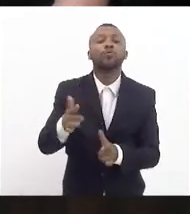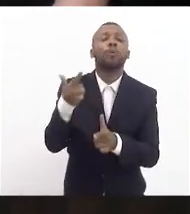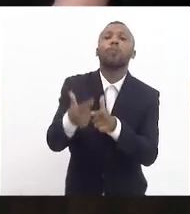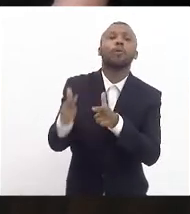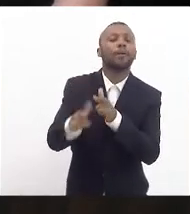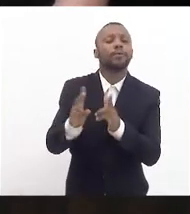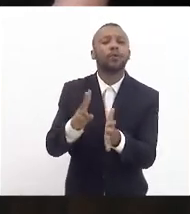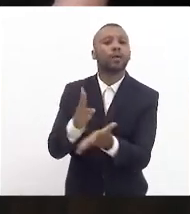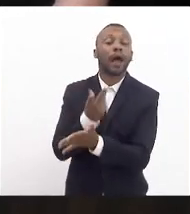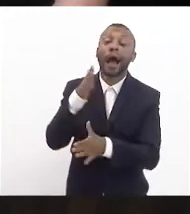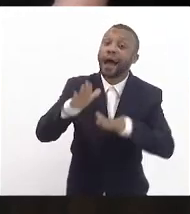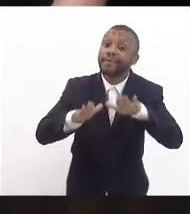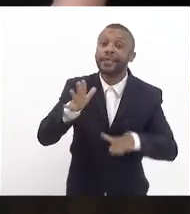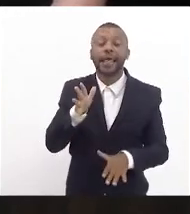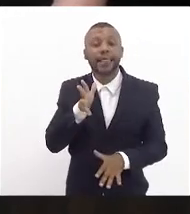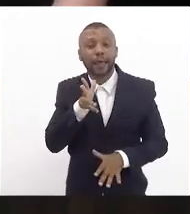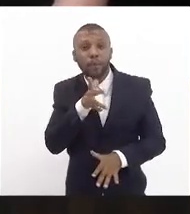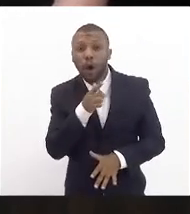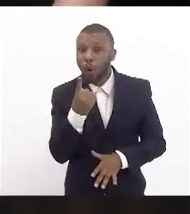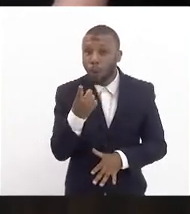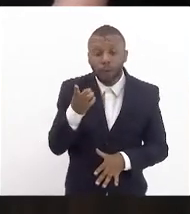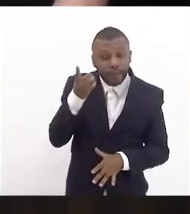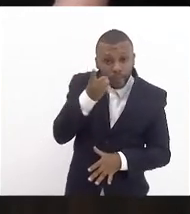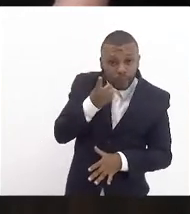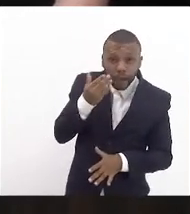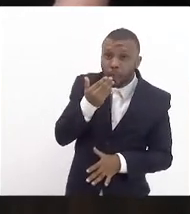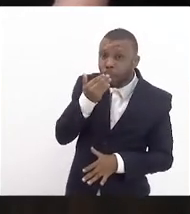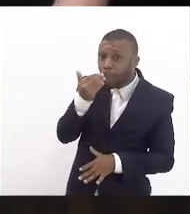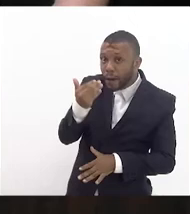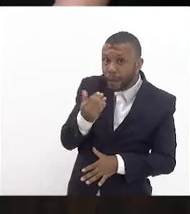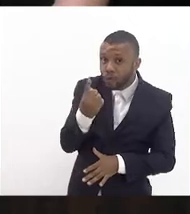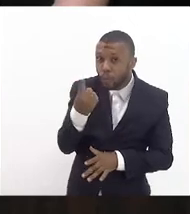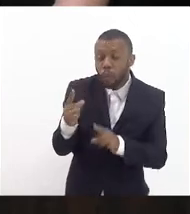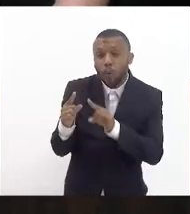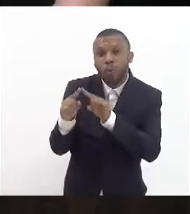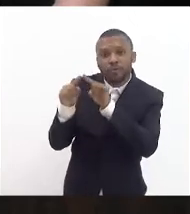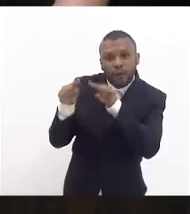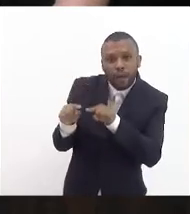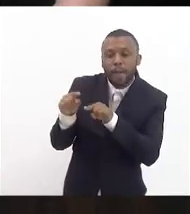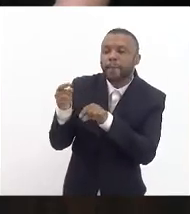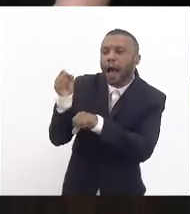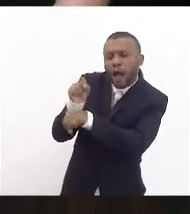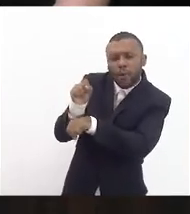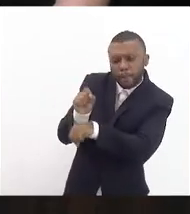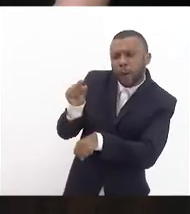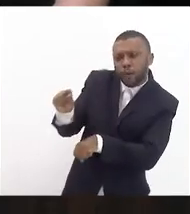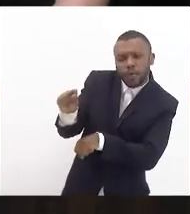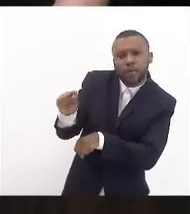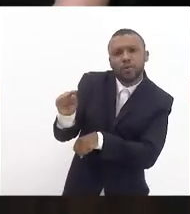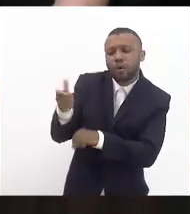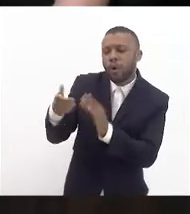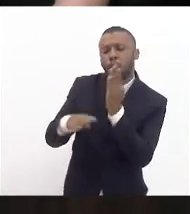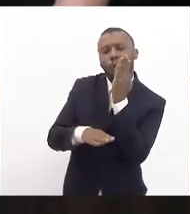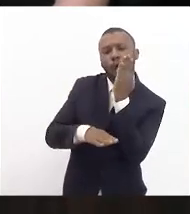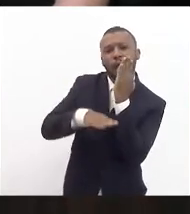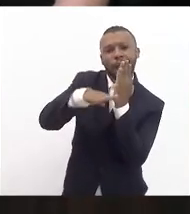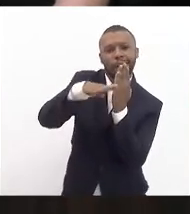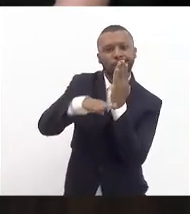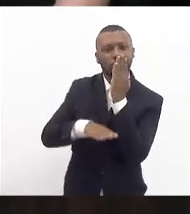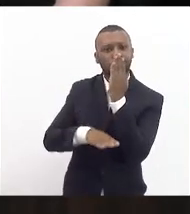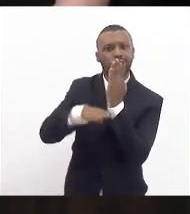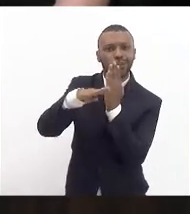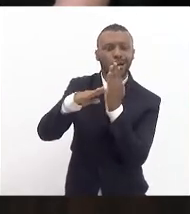das vezes, por conta da demora, um parlamentar pede um assessor para segurar o elevador na porta. E aí